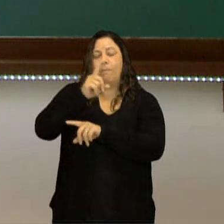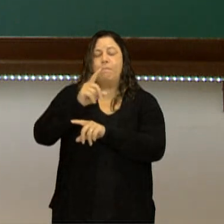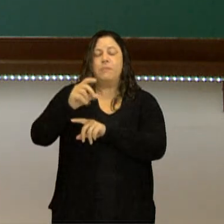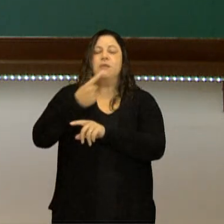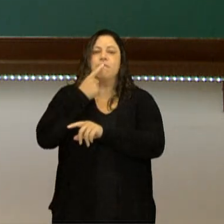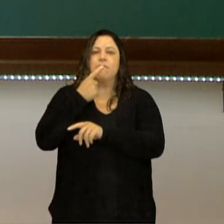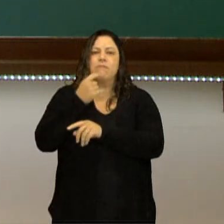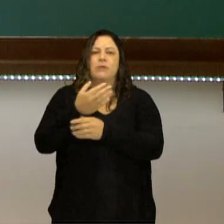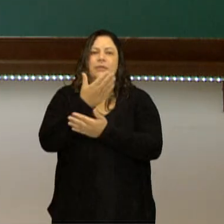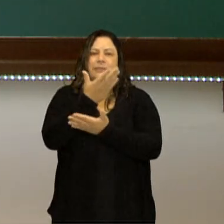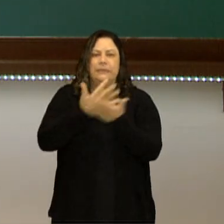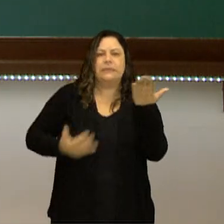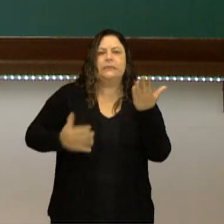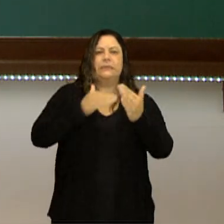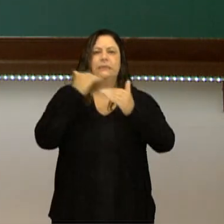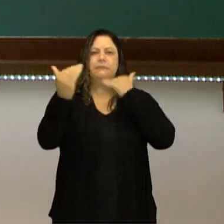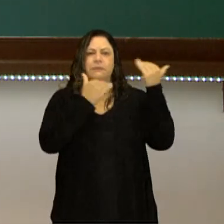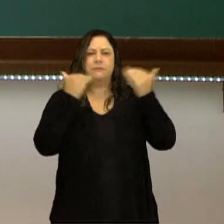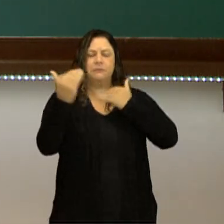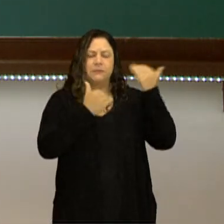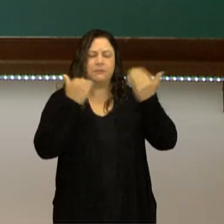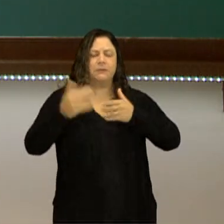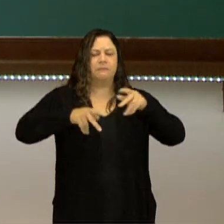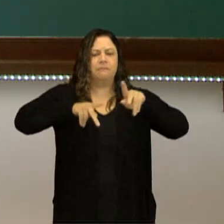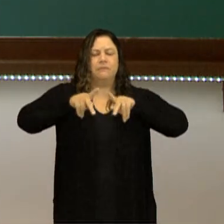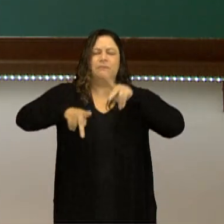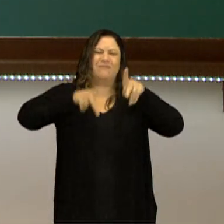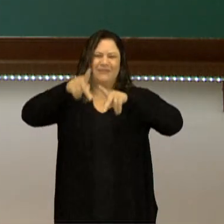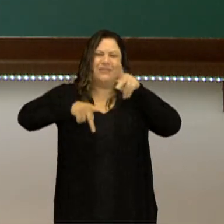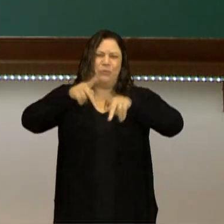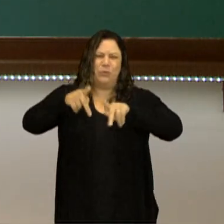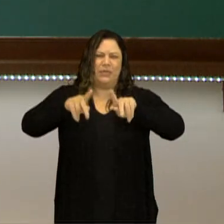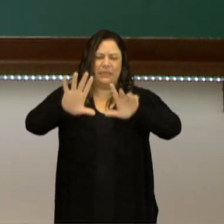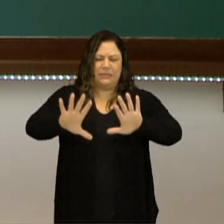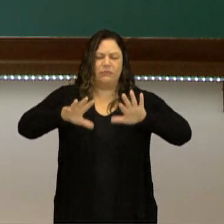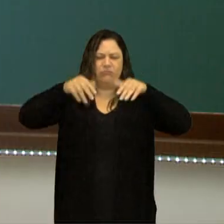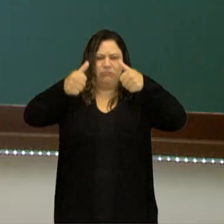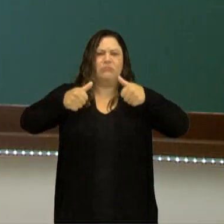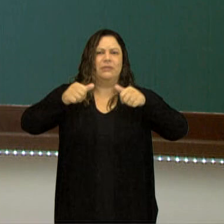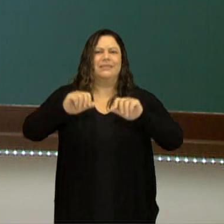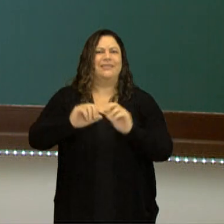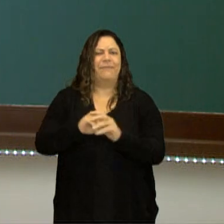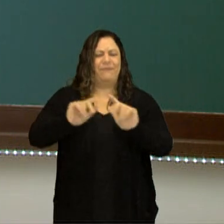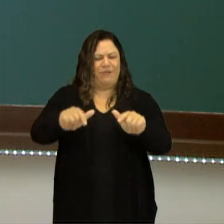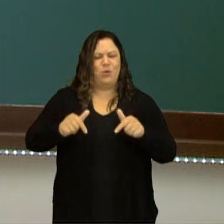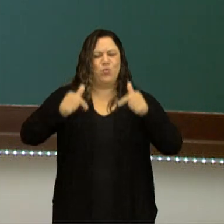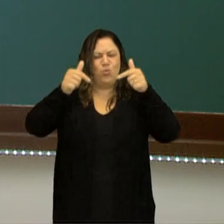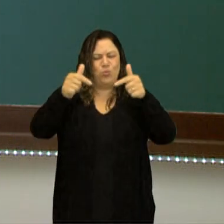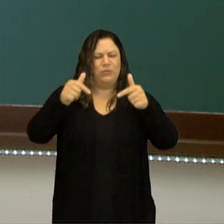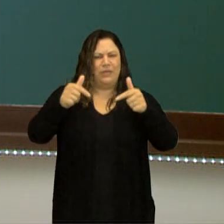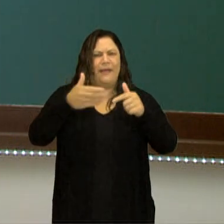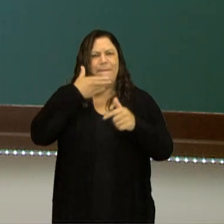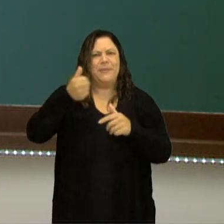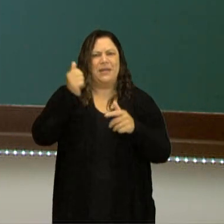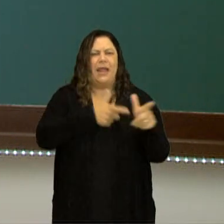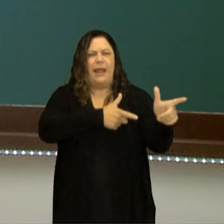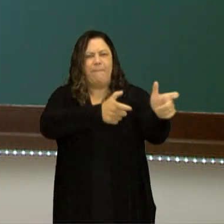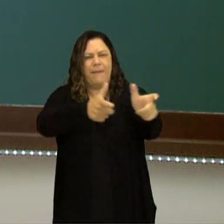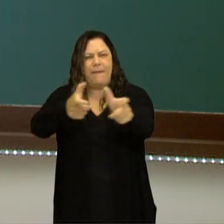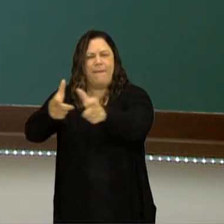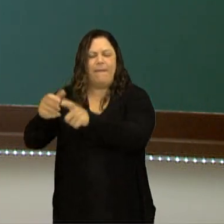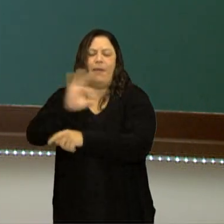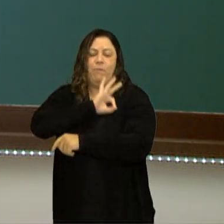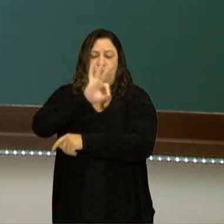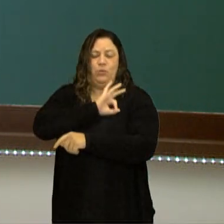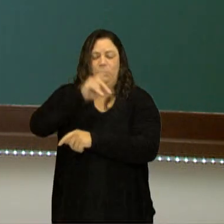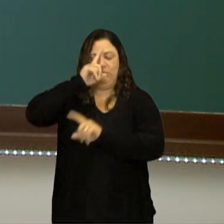onde trabalhadores, a população vai se manifestar exigindo, melhores condições e são fuziladas